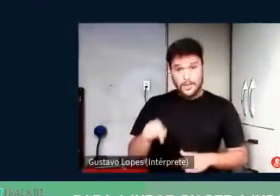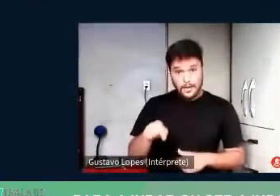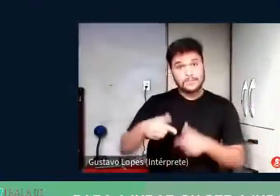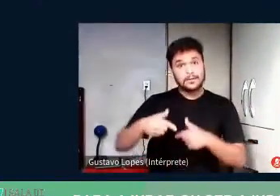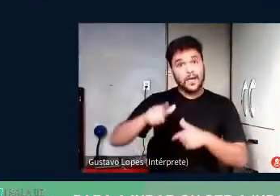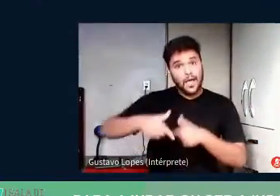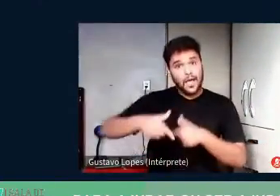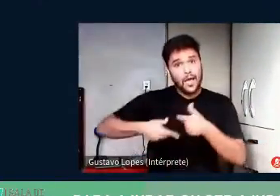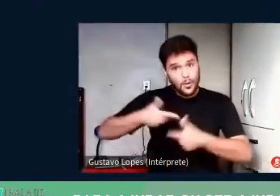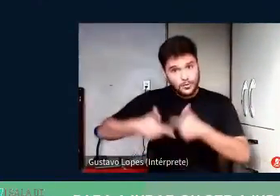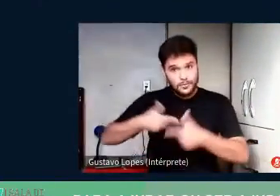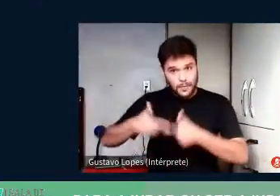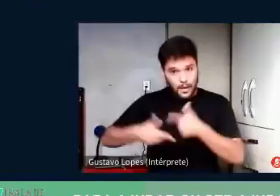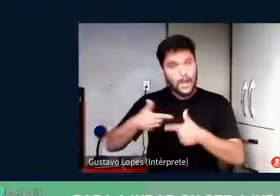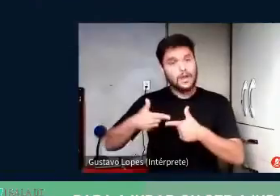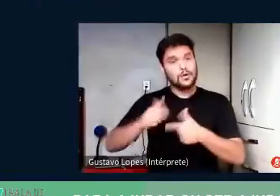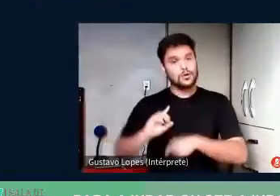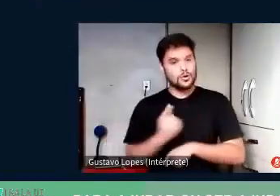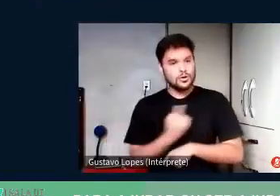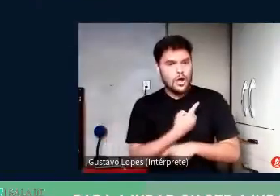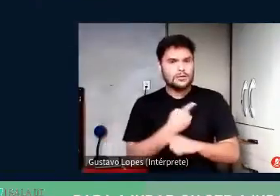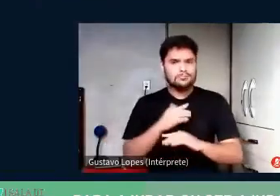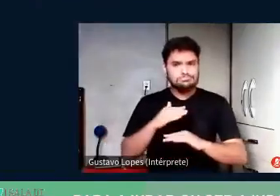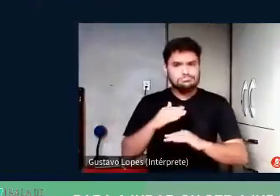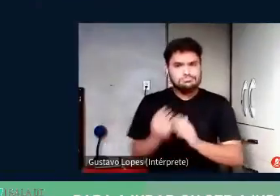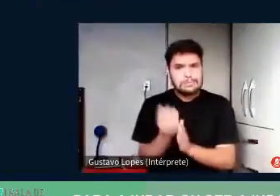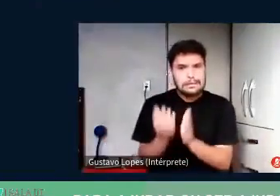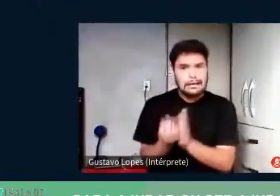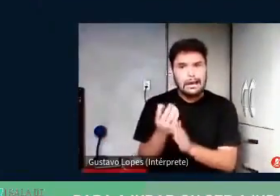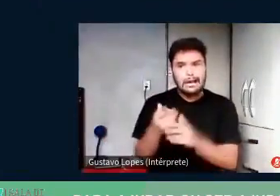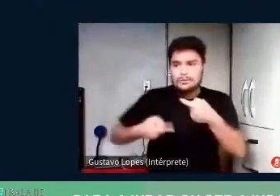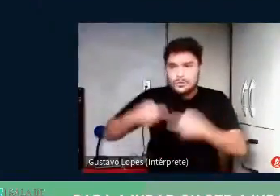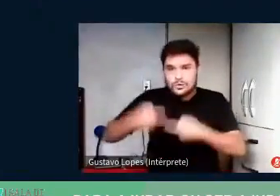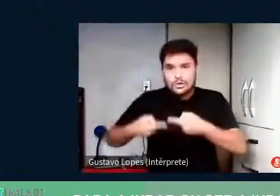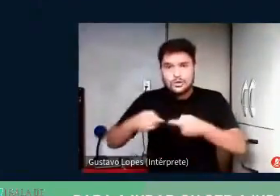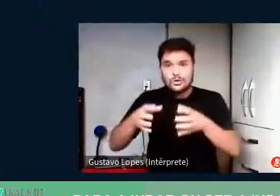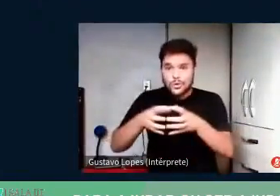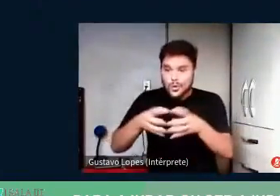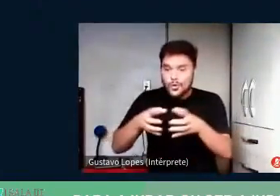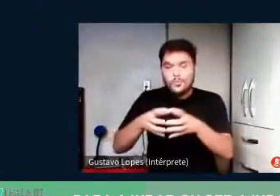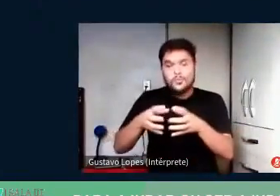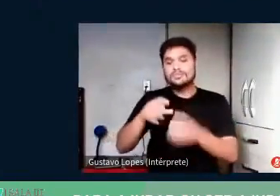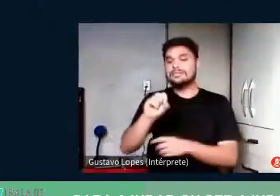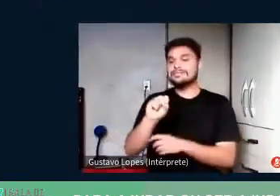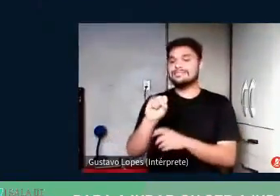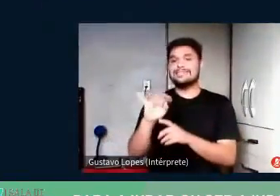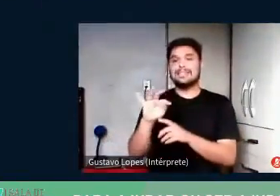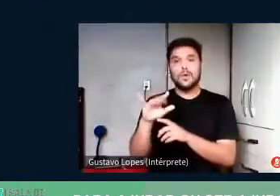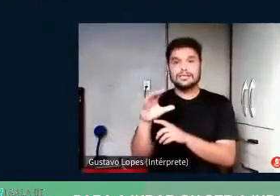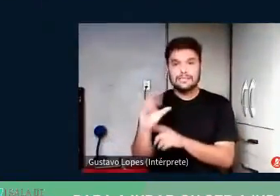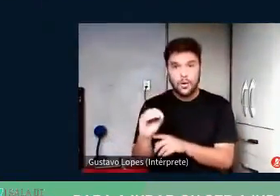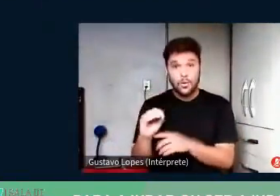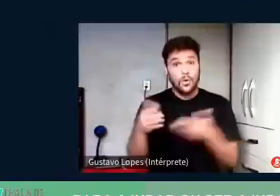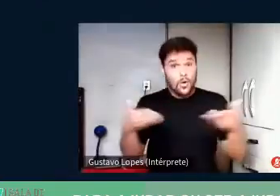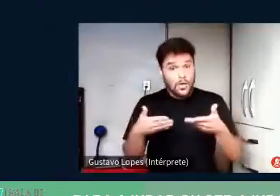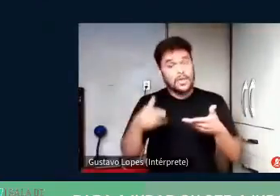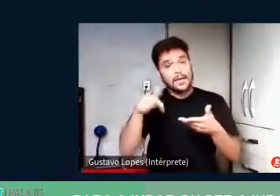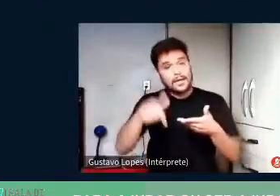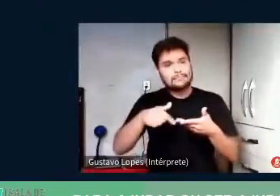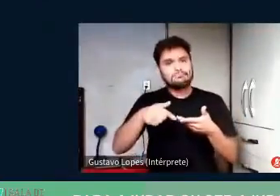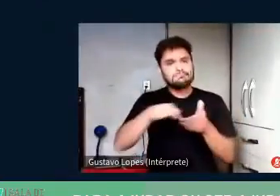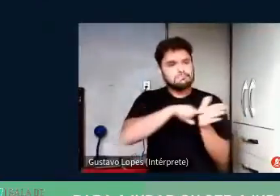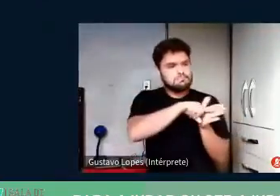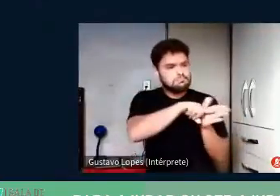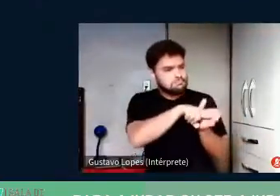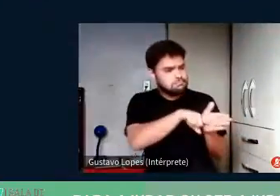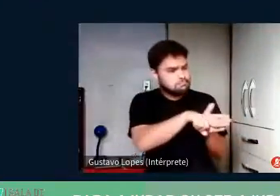temos desenvolvida na sala de situação, que envolve não só a travessia, mas principalmente ajudar com que esse volume importante de pesquisas que